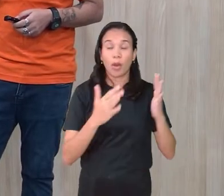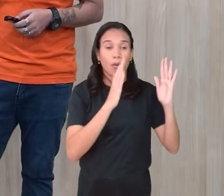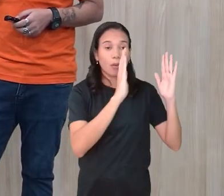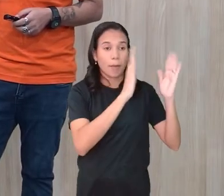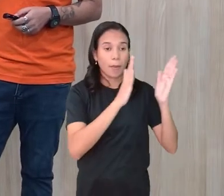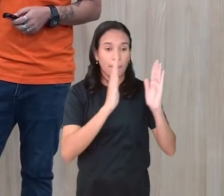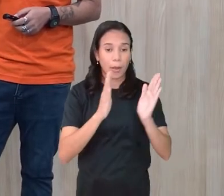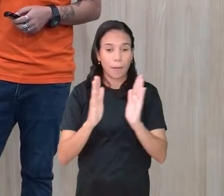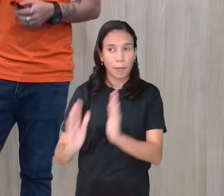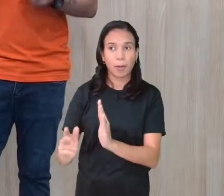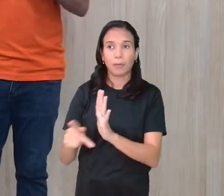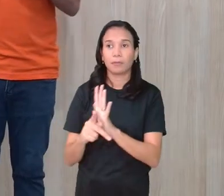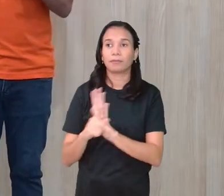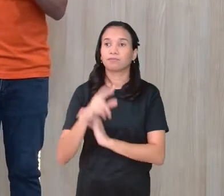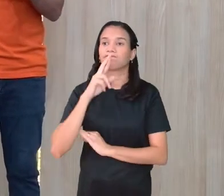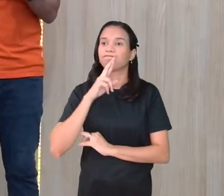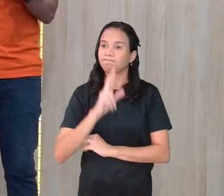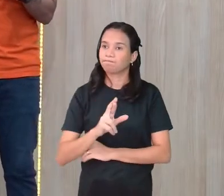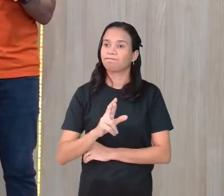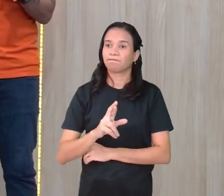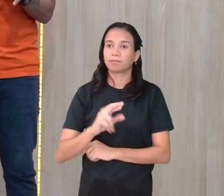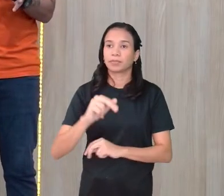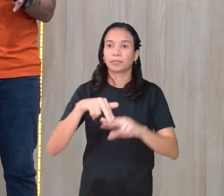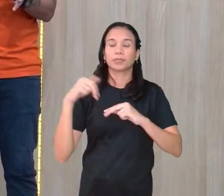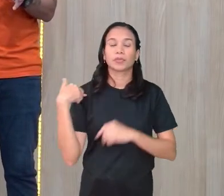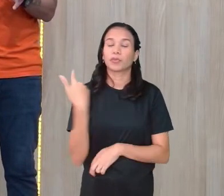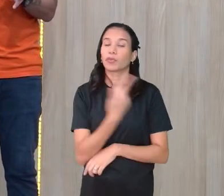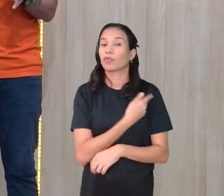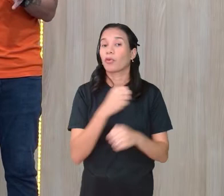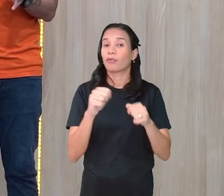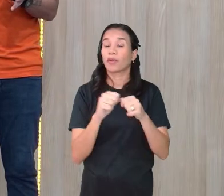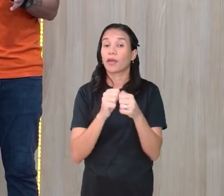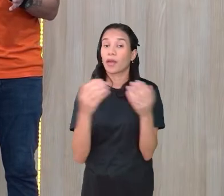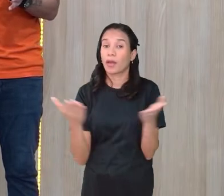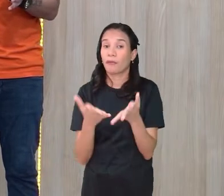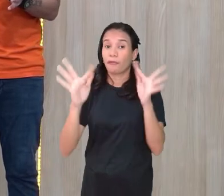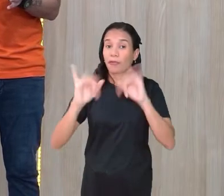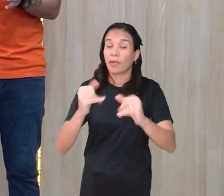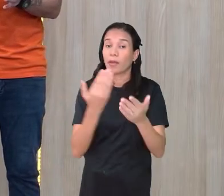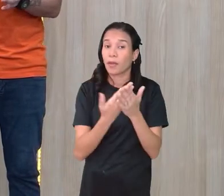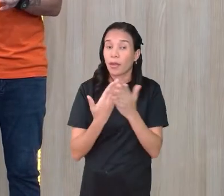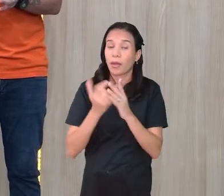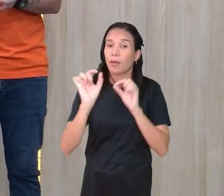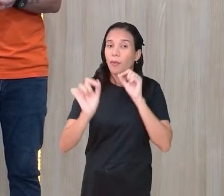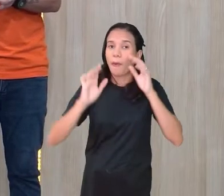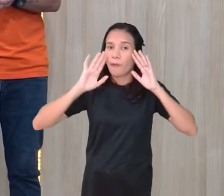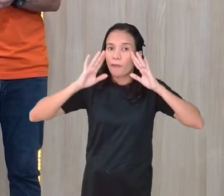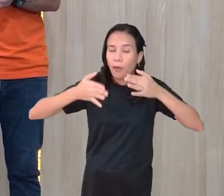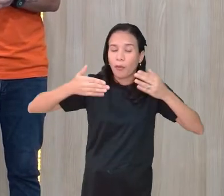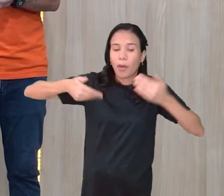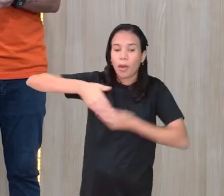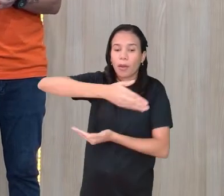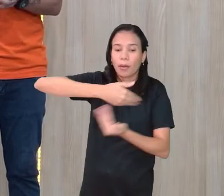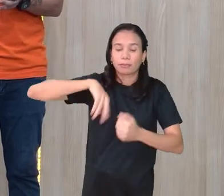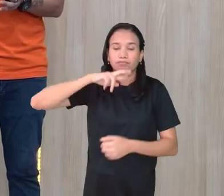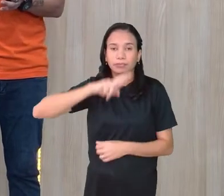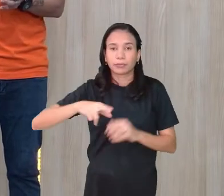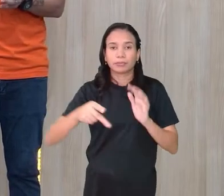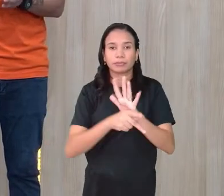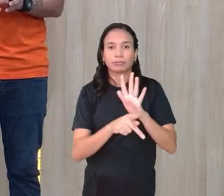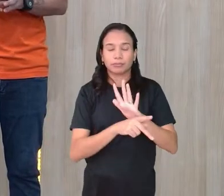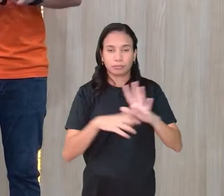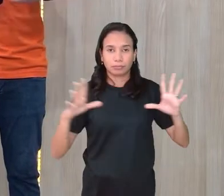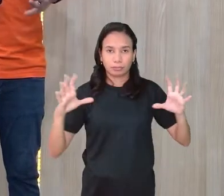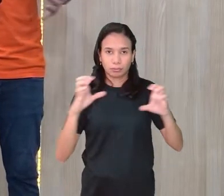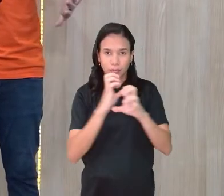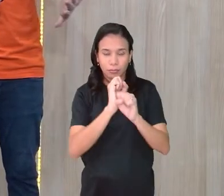com relação aos resultados. O que a gente está fazendo agora nesse finalzinho da aula é se preocupar na relação do resultado com a multiplicação,